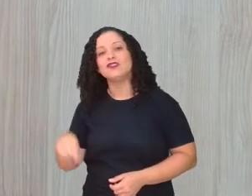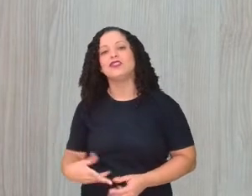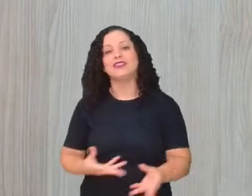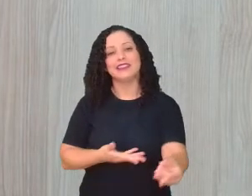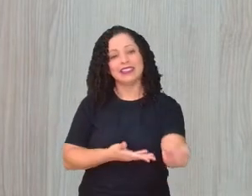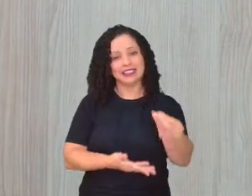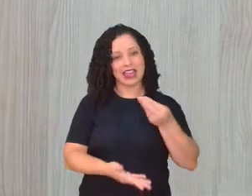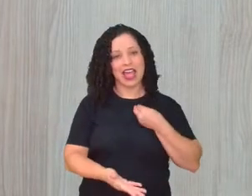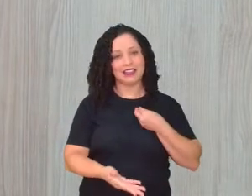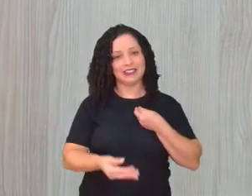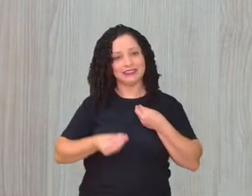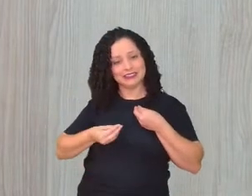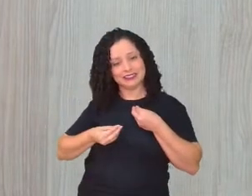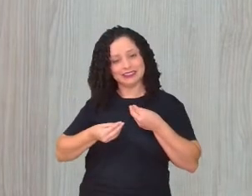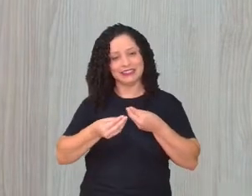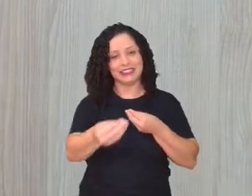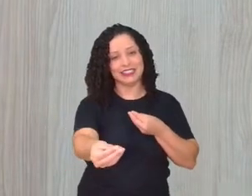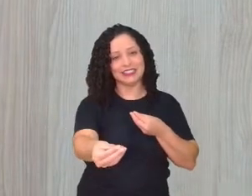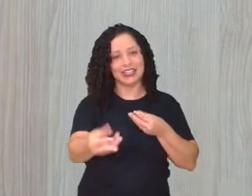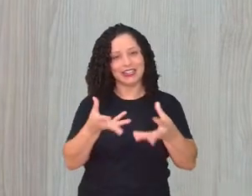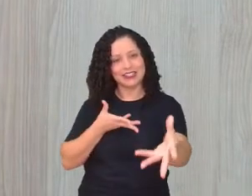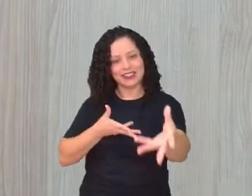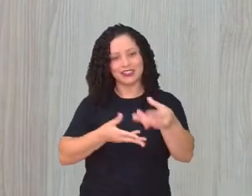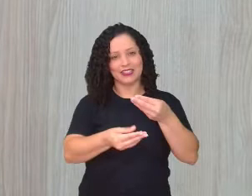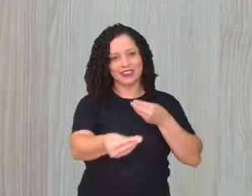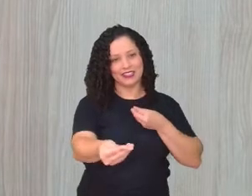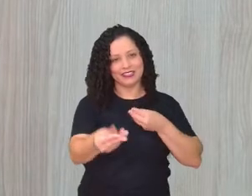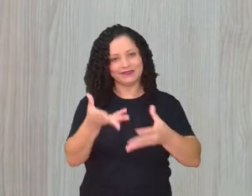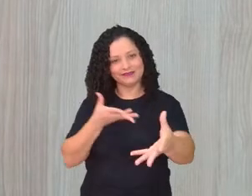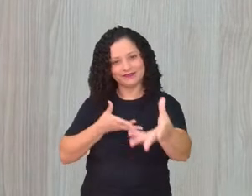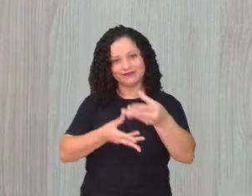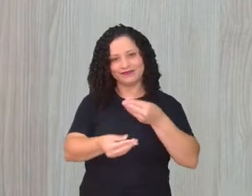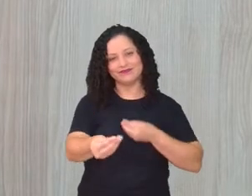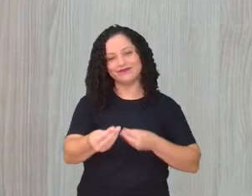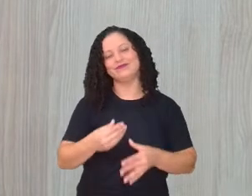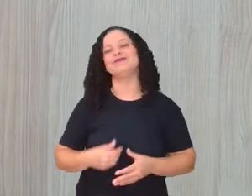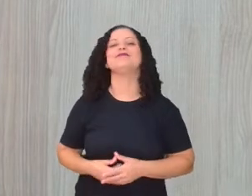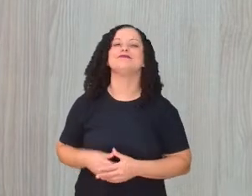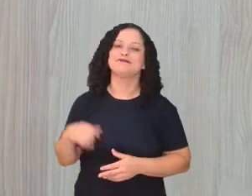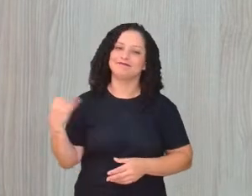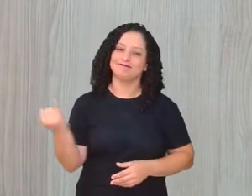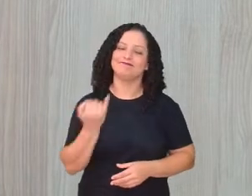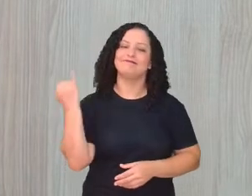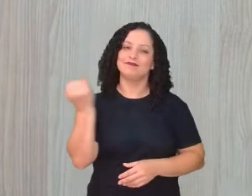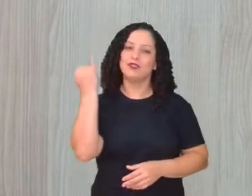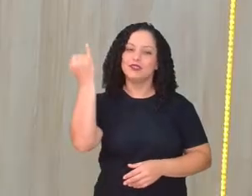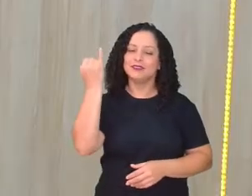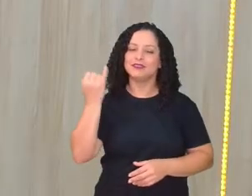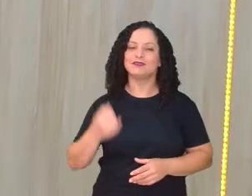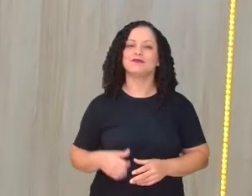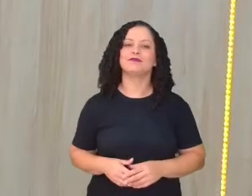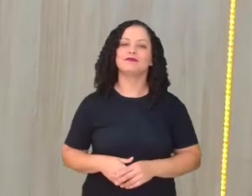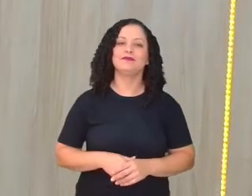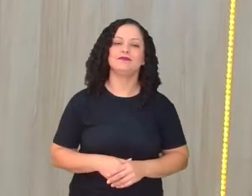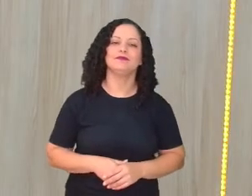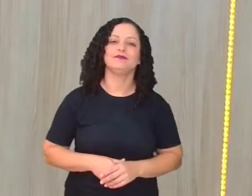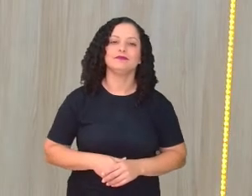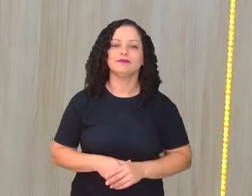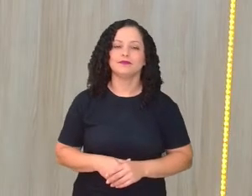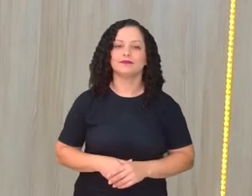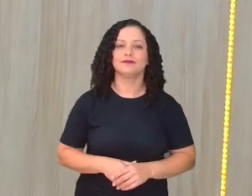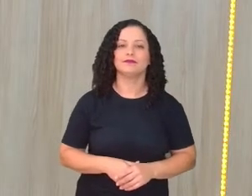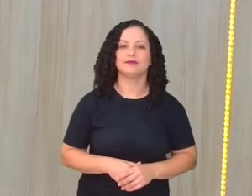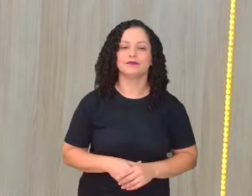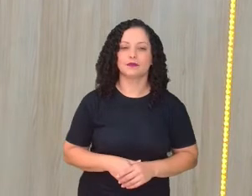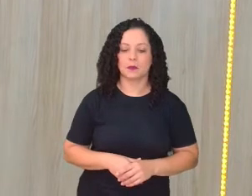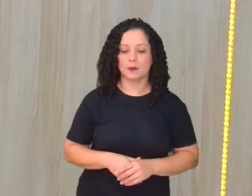gente e a gente deixa um pouquinho também para vocês. É essa troca, não é mesmo, professor Luciano, que é Exatamente, importante? exatamente, exatamente. E lembrando